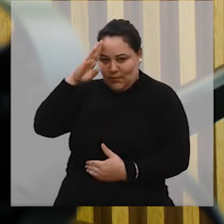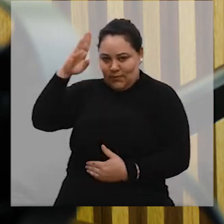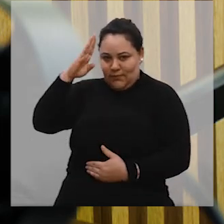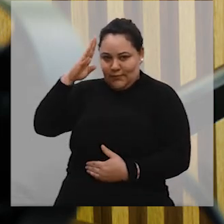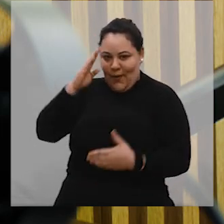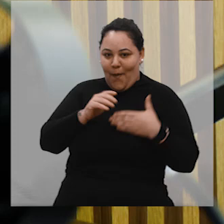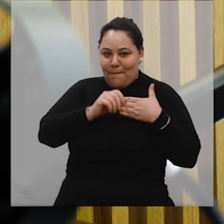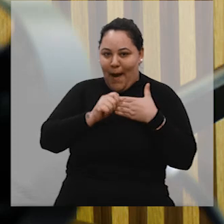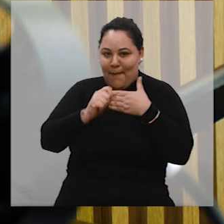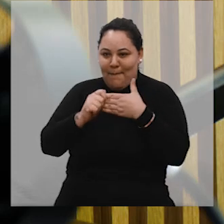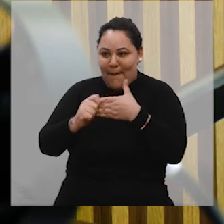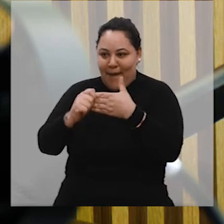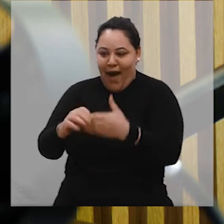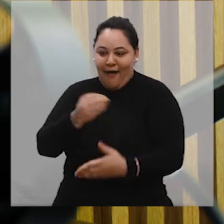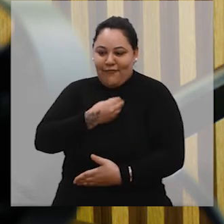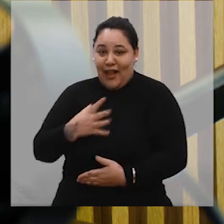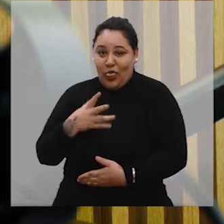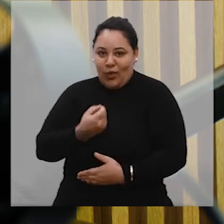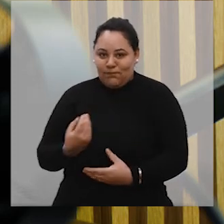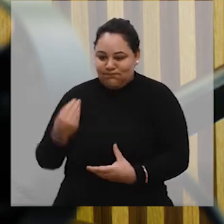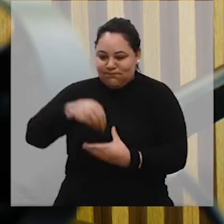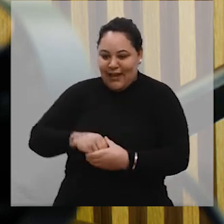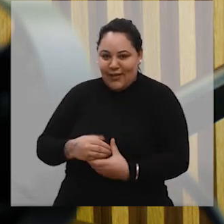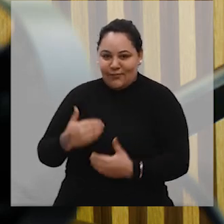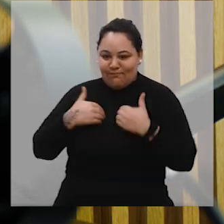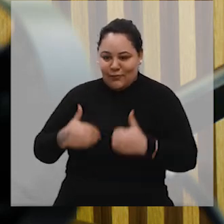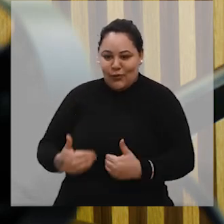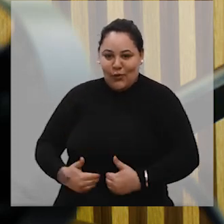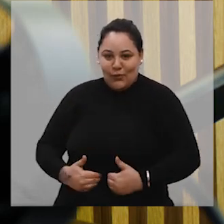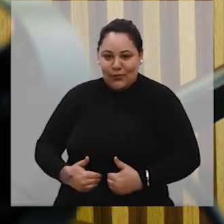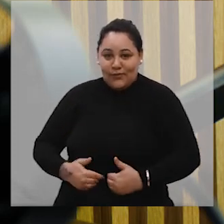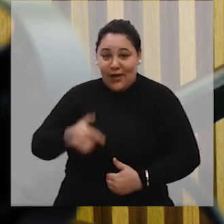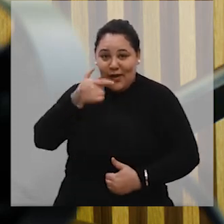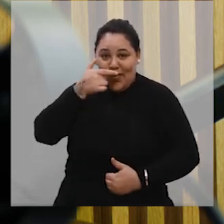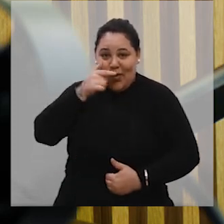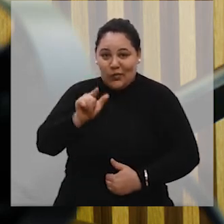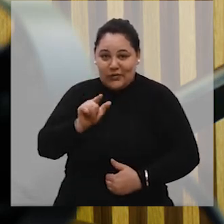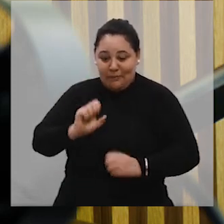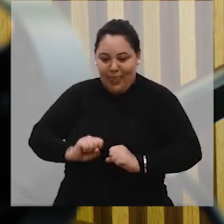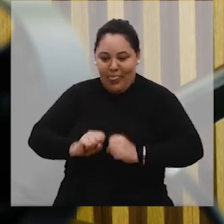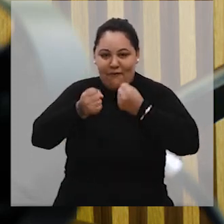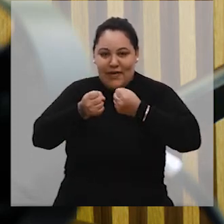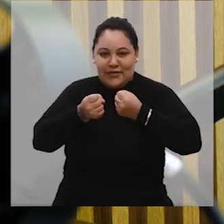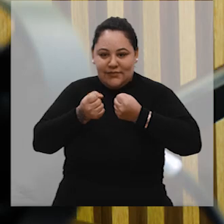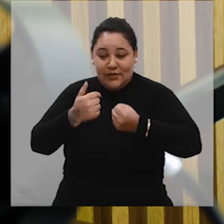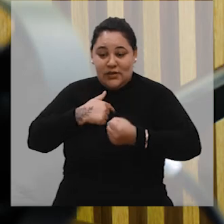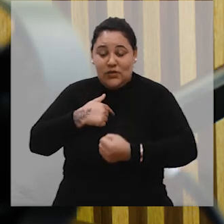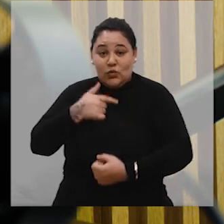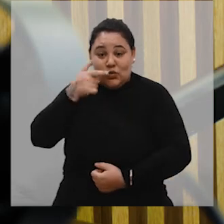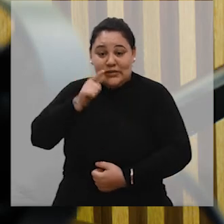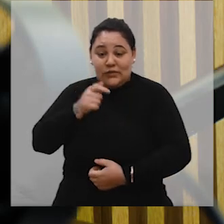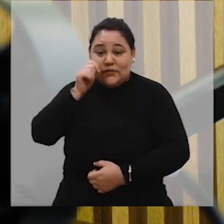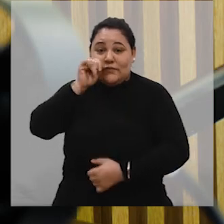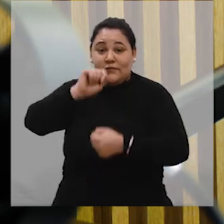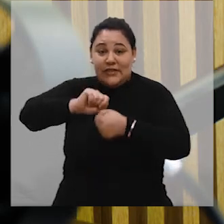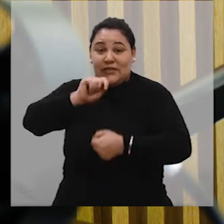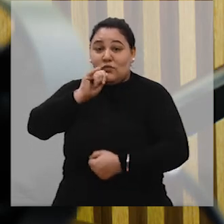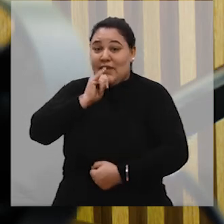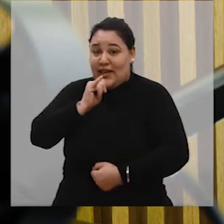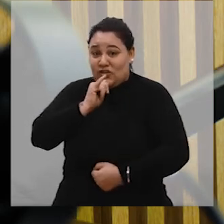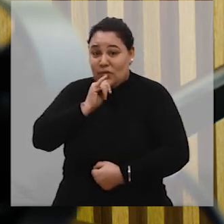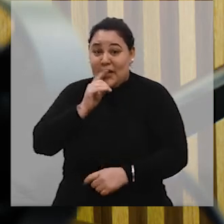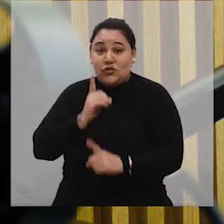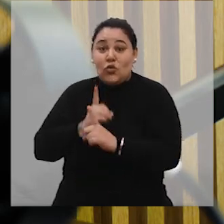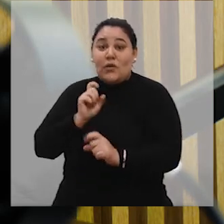acompanhar para o resto da vida. E esse soldadinho eu consigo testar, eu consigo descobrir o que está causando.